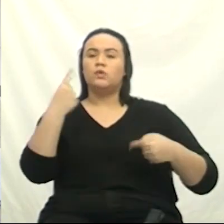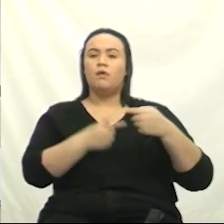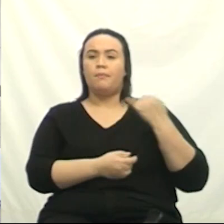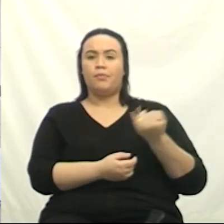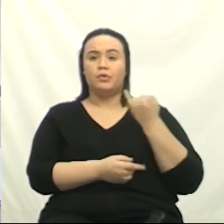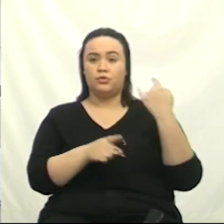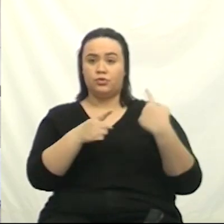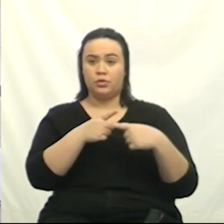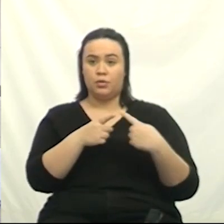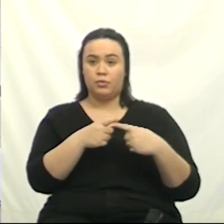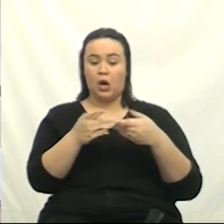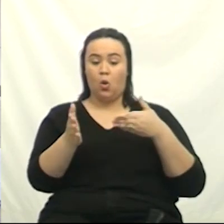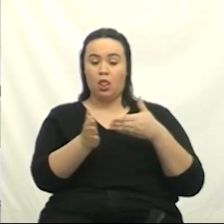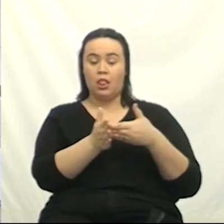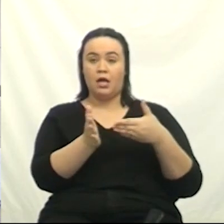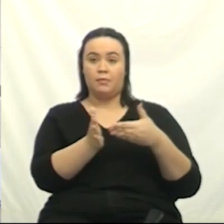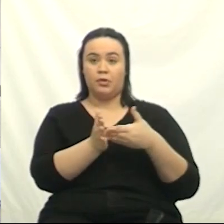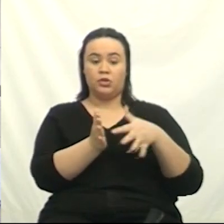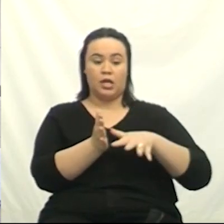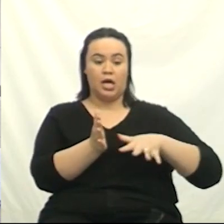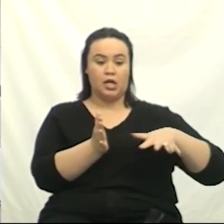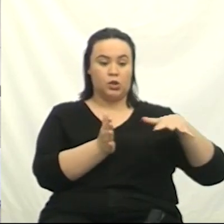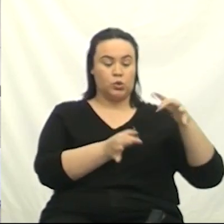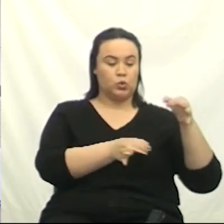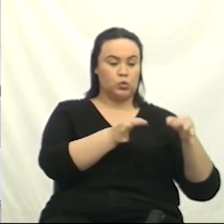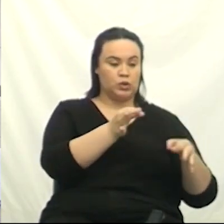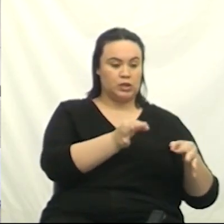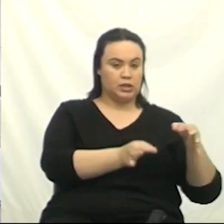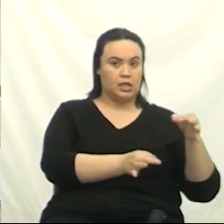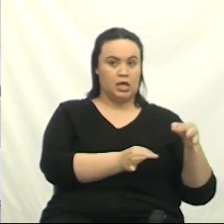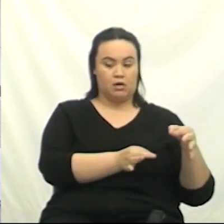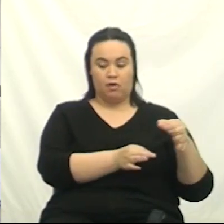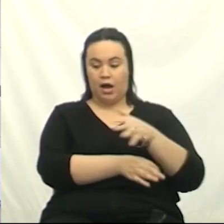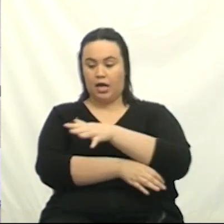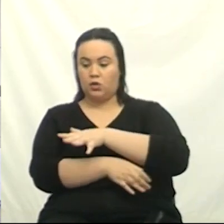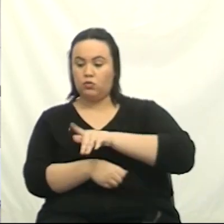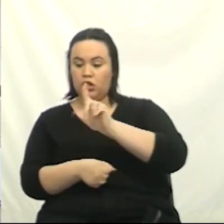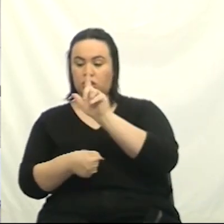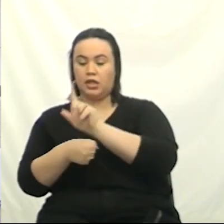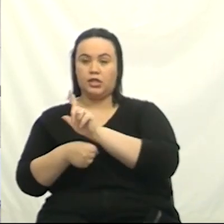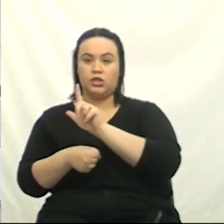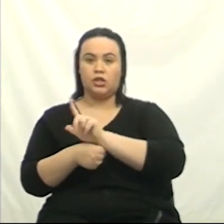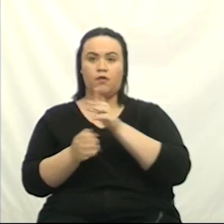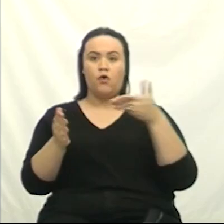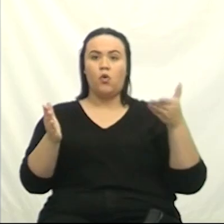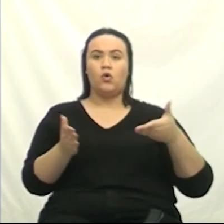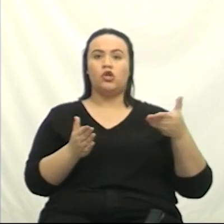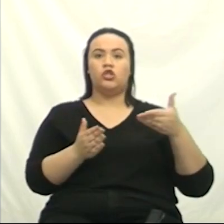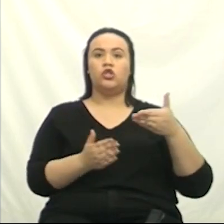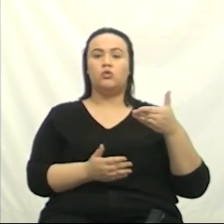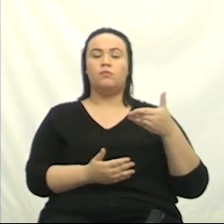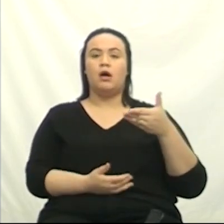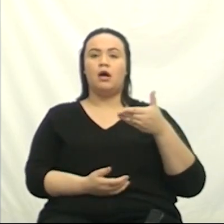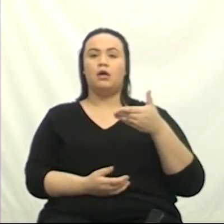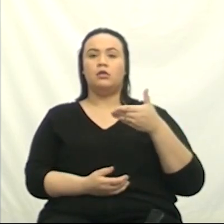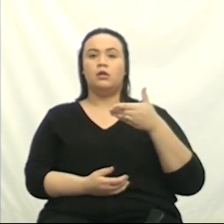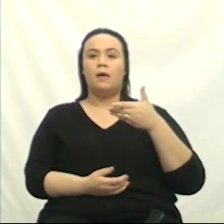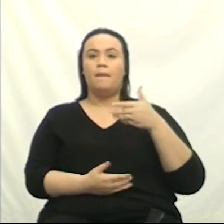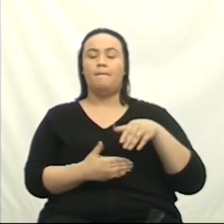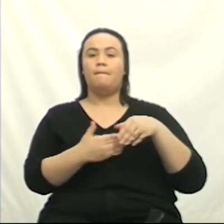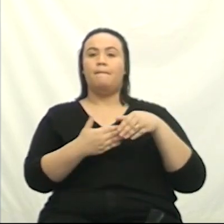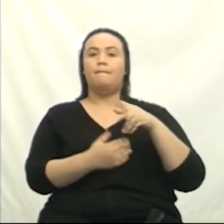discussão dos limites do judiciário em relação ao legislativo hoje mesmo eu vi uma entrevista do presidente do senado Rodrigo